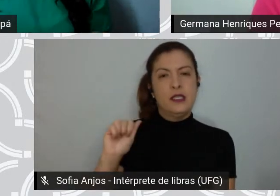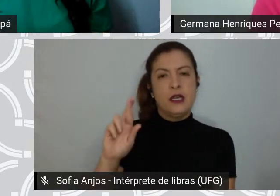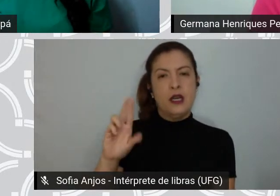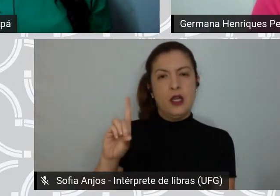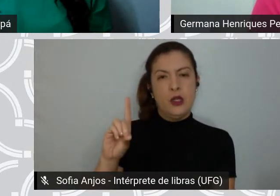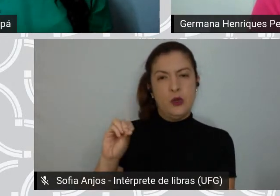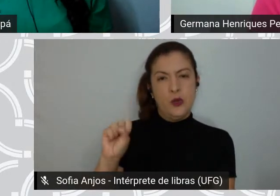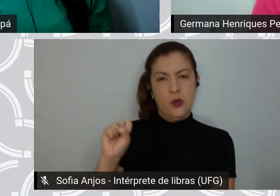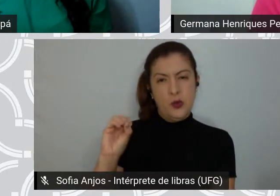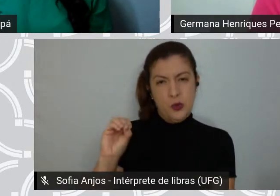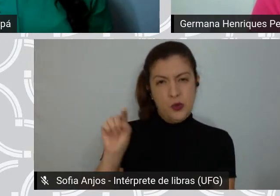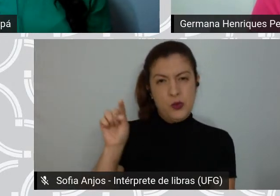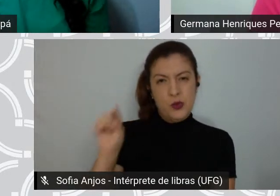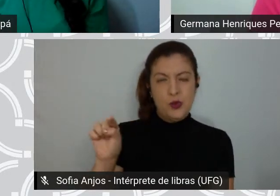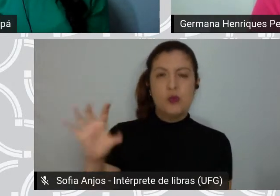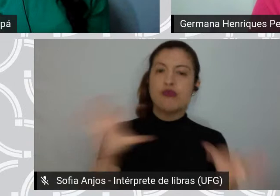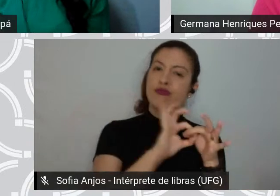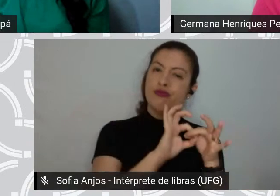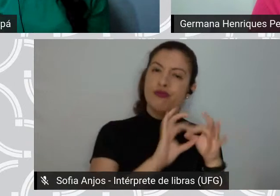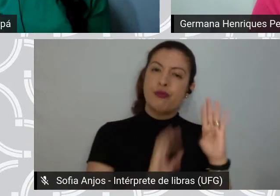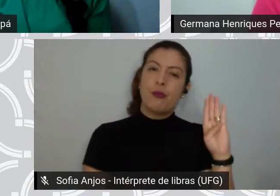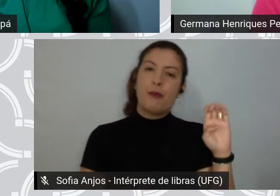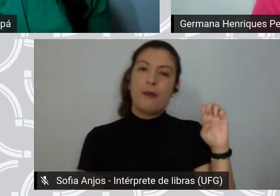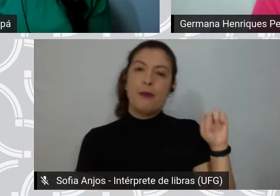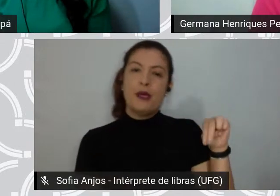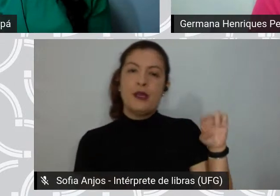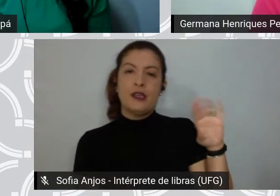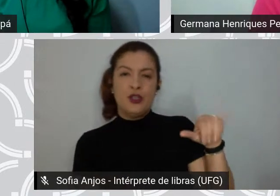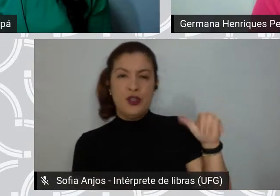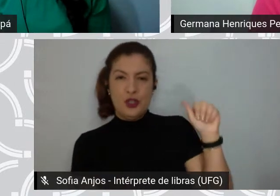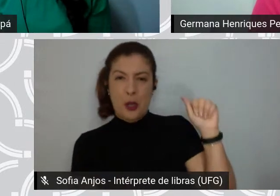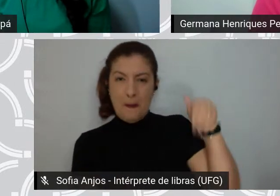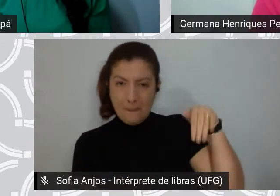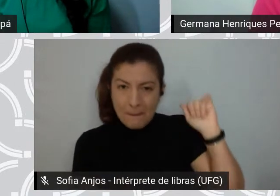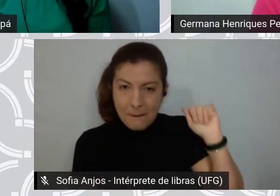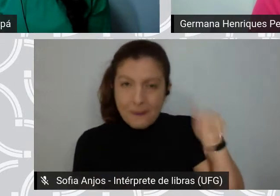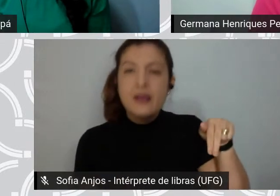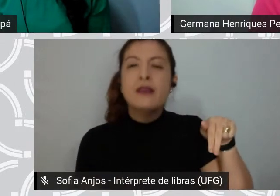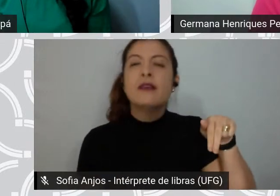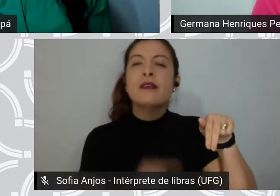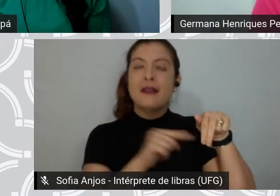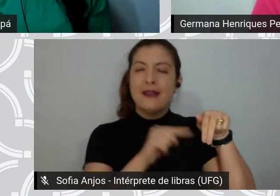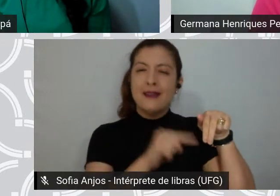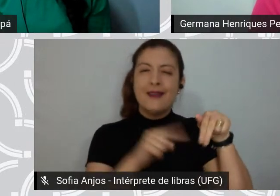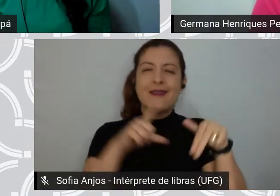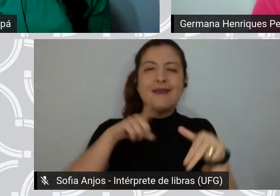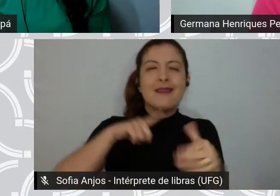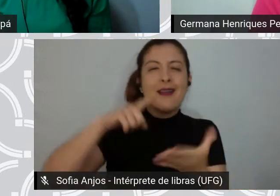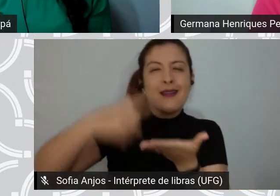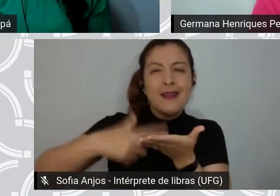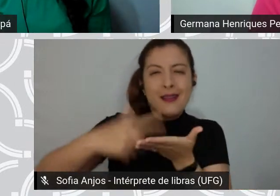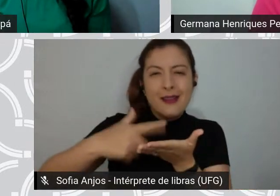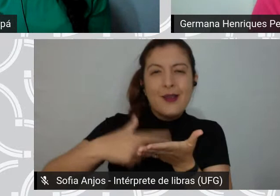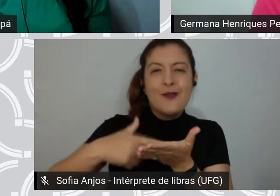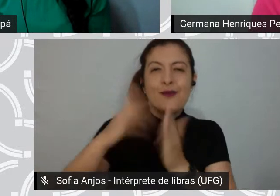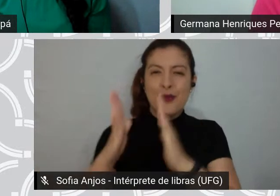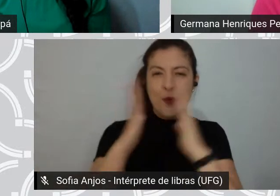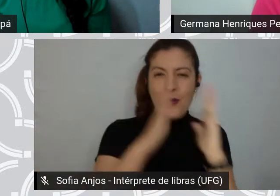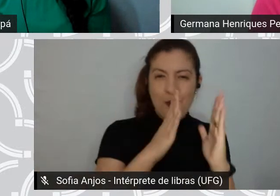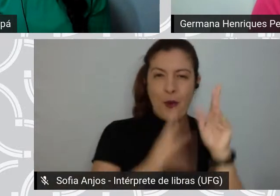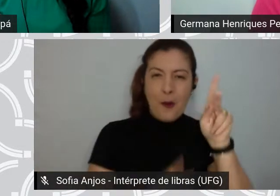remetendo a Walter Benjamin nas teses sobre o conceito da história, no prefácio desse livro, do evento de 2018,